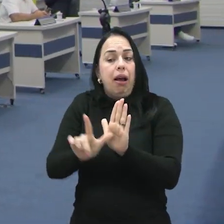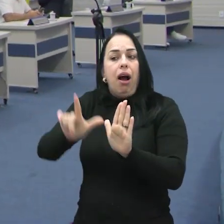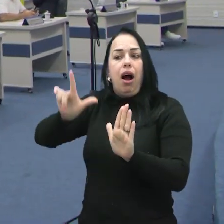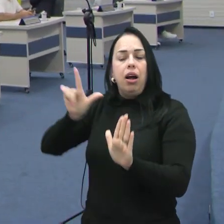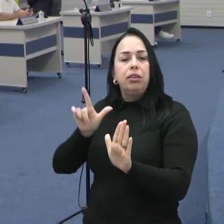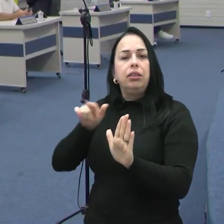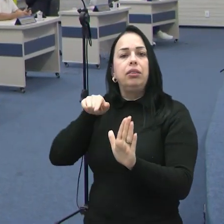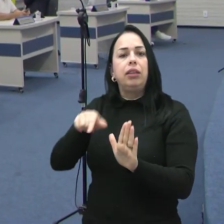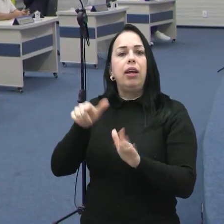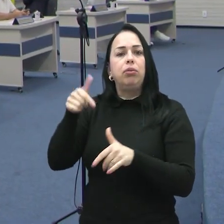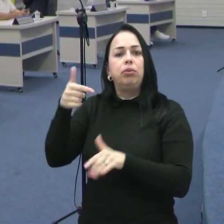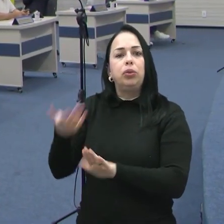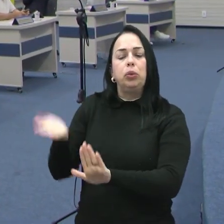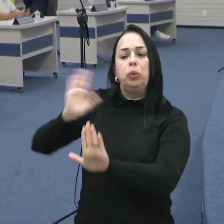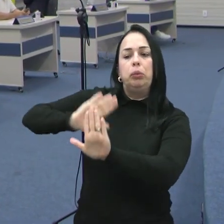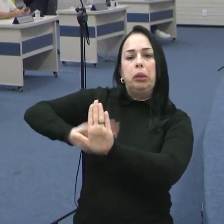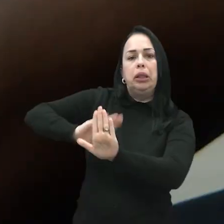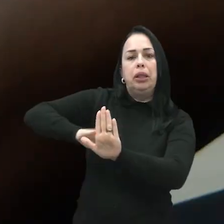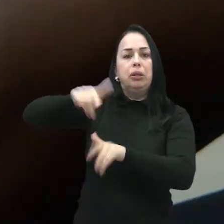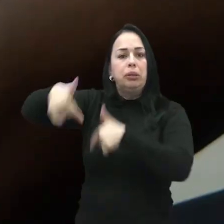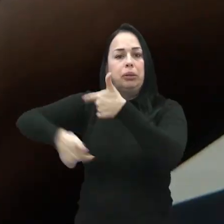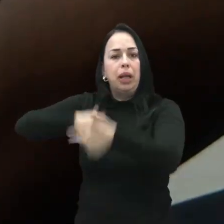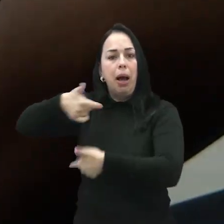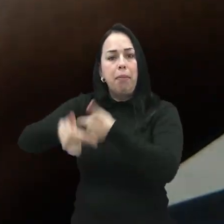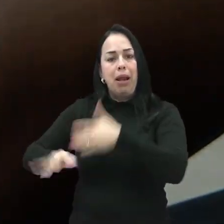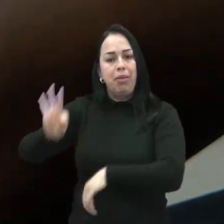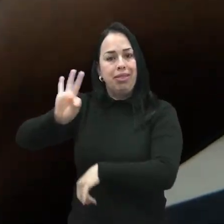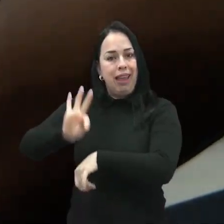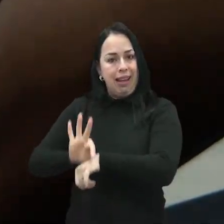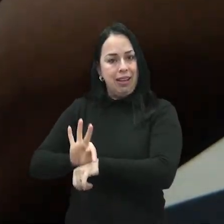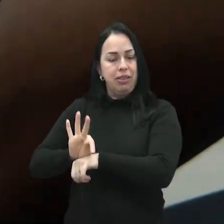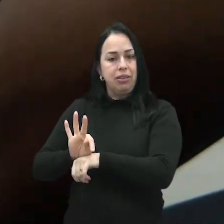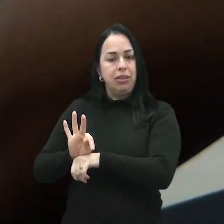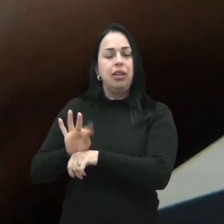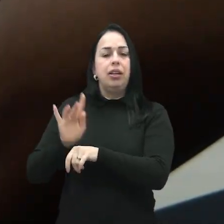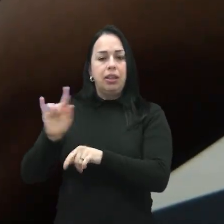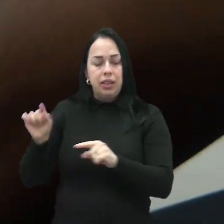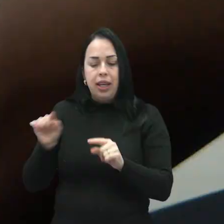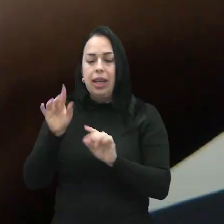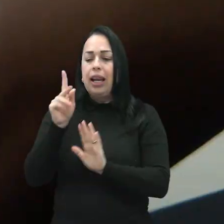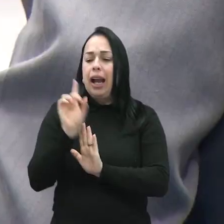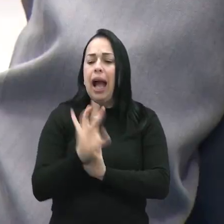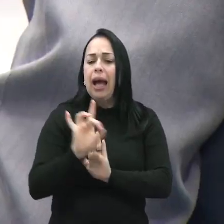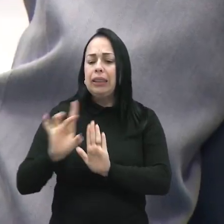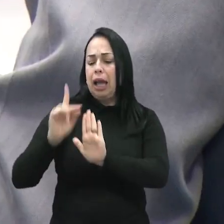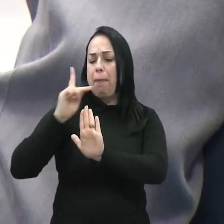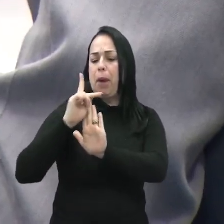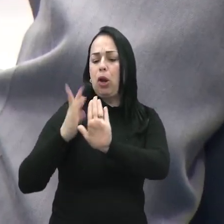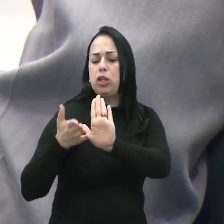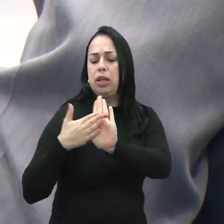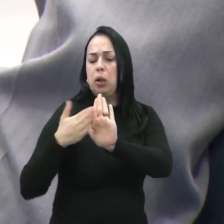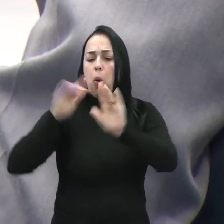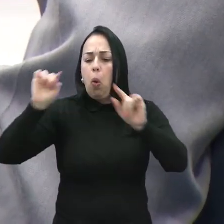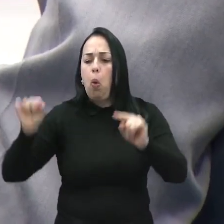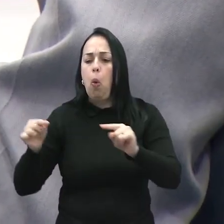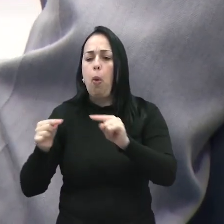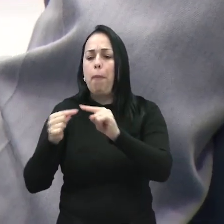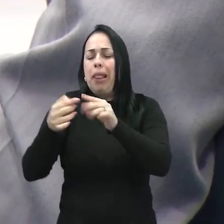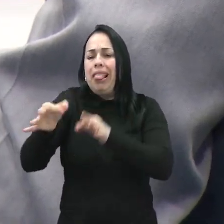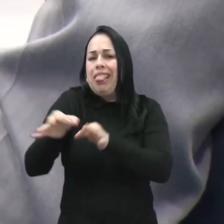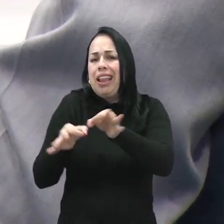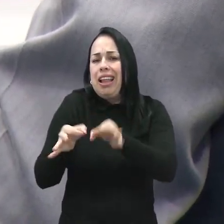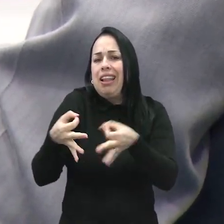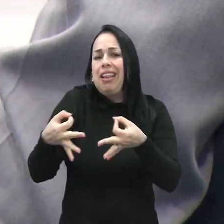antes disso, existe um trabalho técnico e silencioso que garante que cada proposta esteja